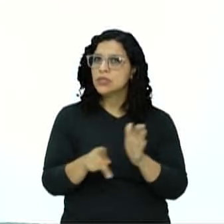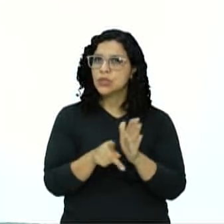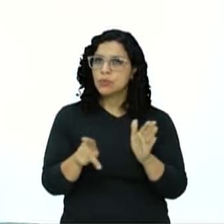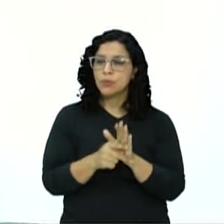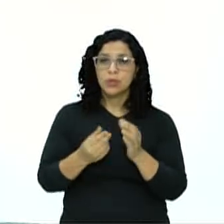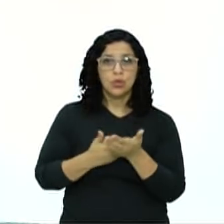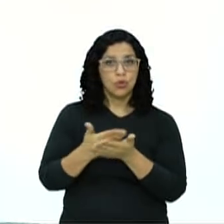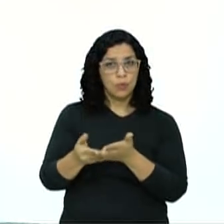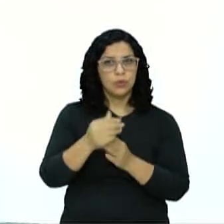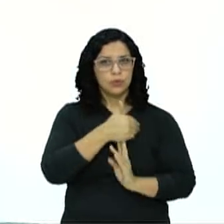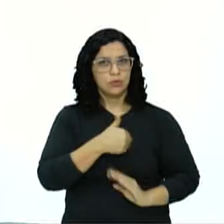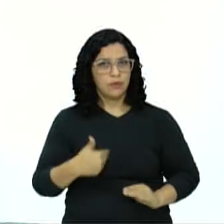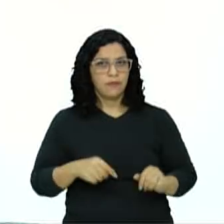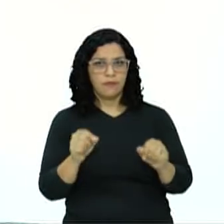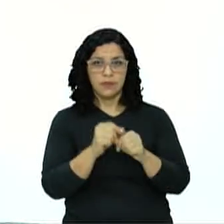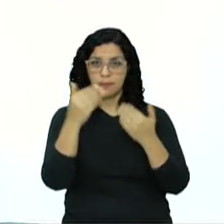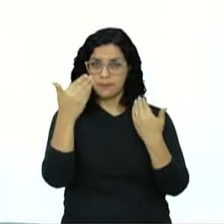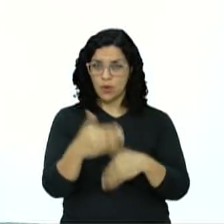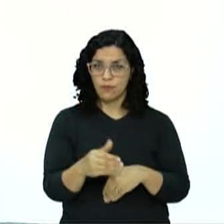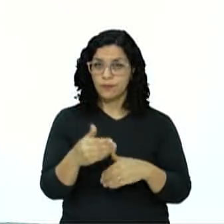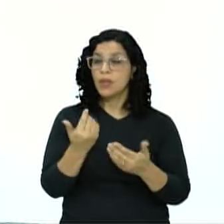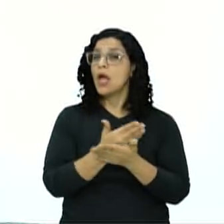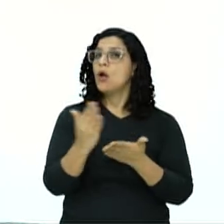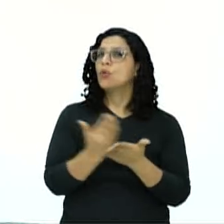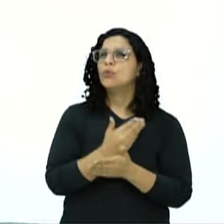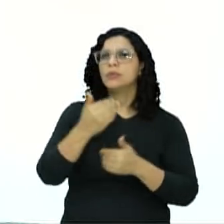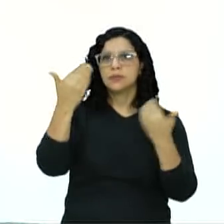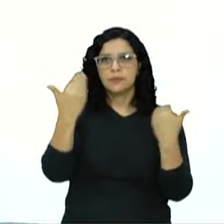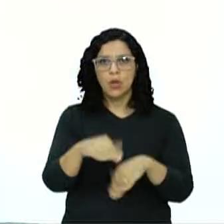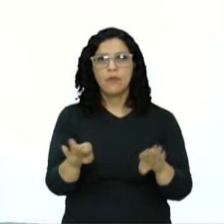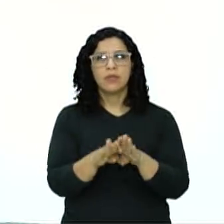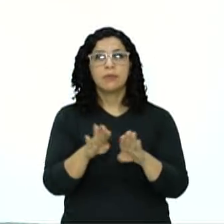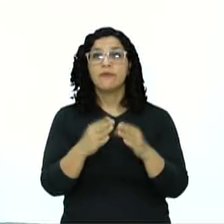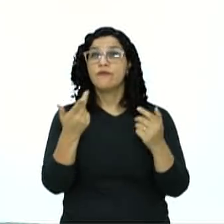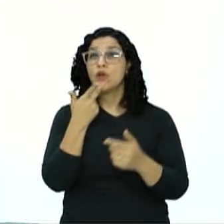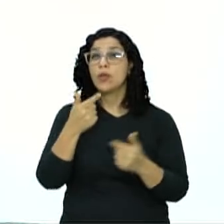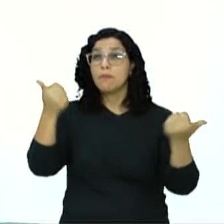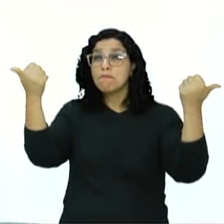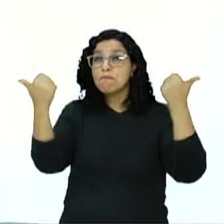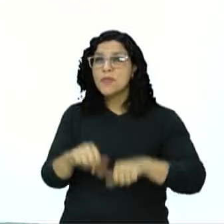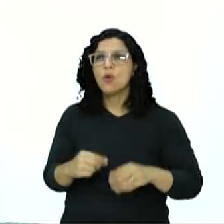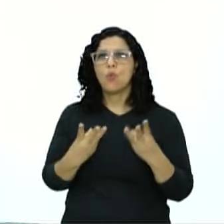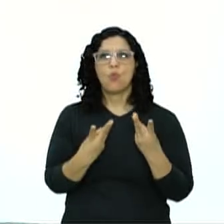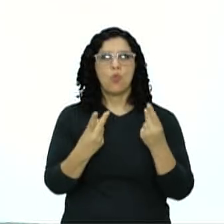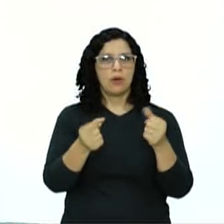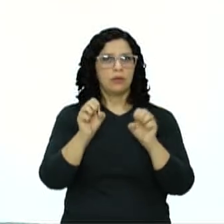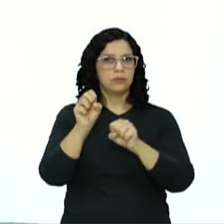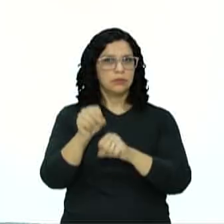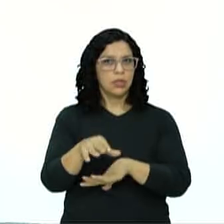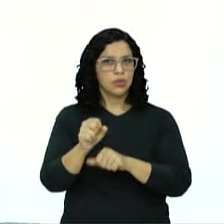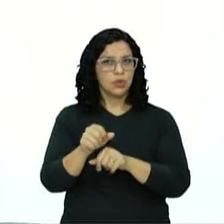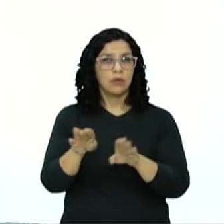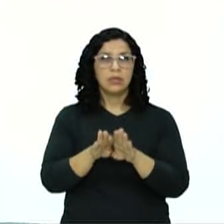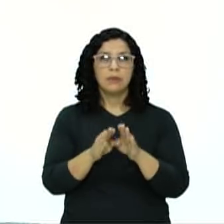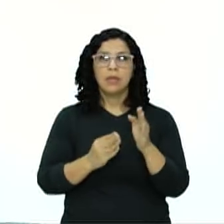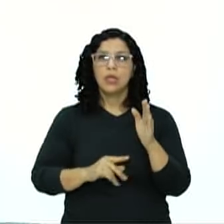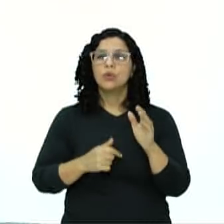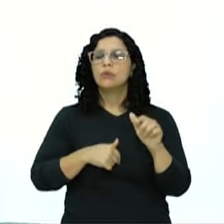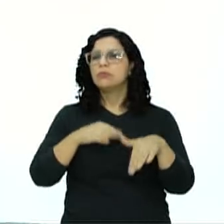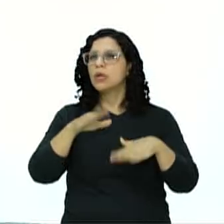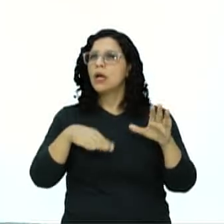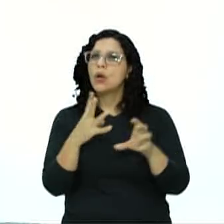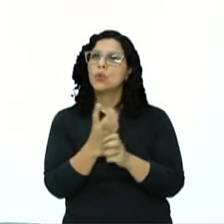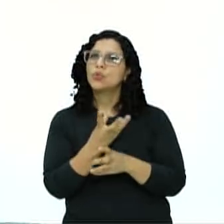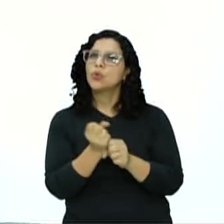introduzidos pelo governo. Algumas avaliações indicaram até mesmo a piora da qualidade, medindo aí o desempenho dos